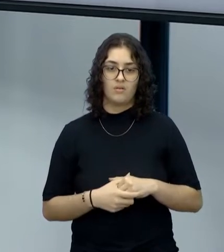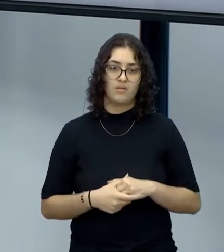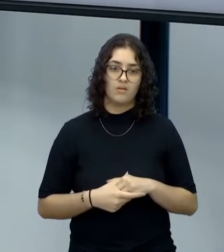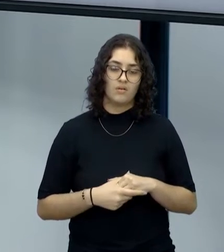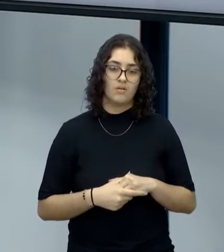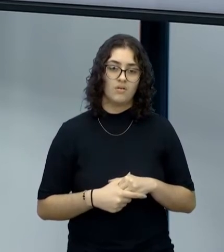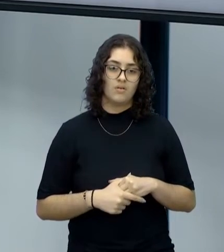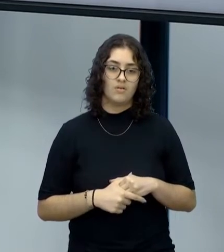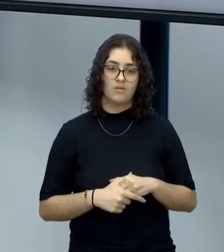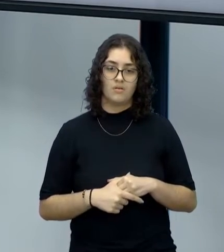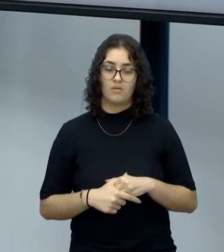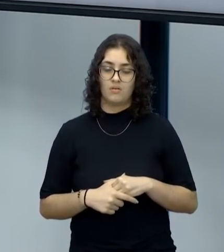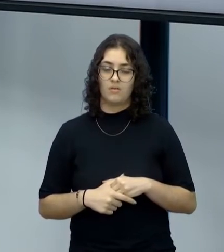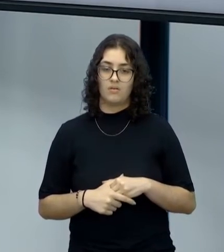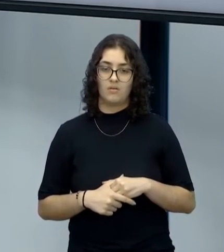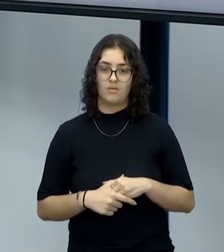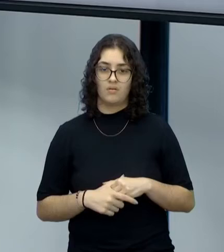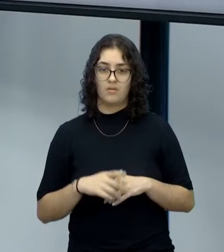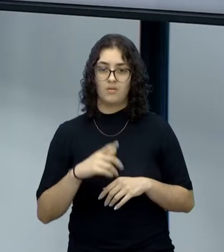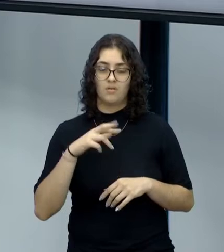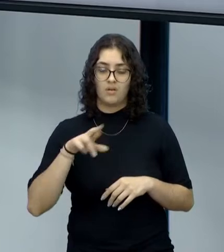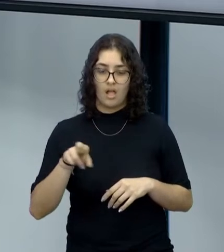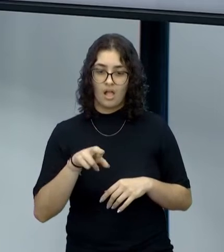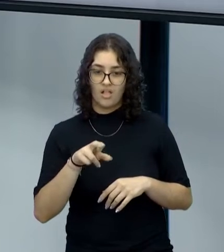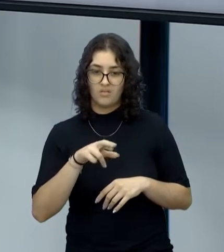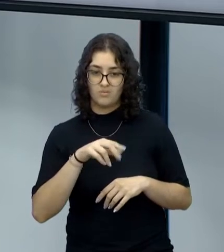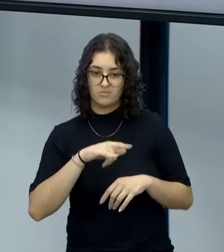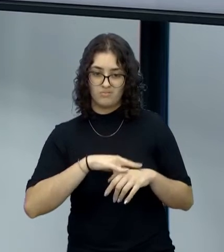que aí é transmitida através da urina do rato, é muito